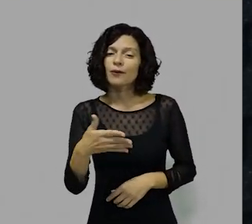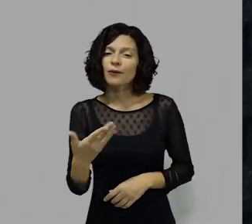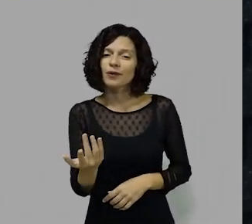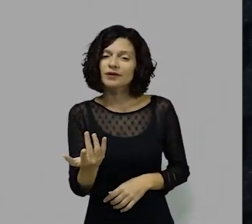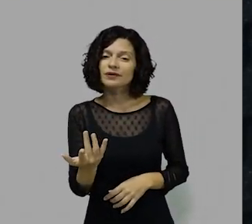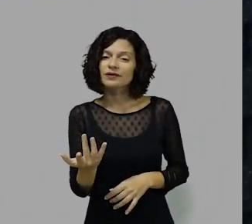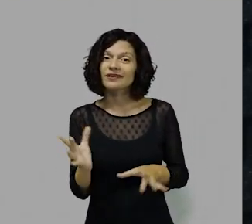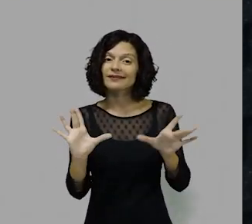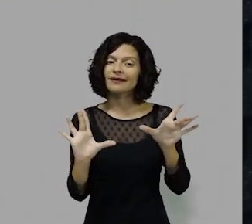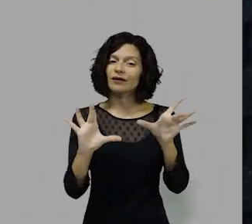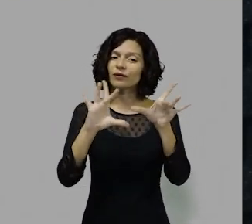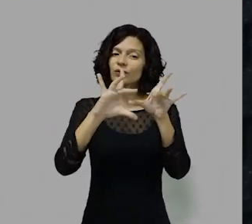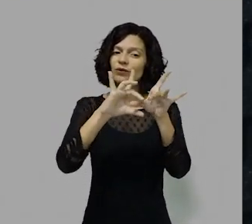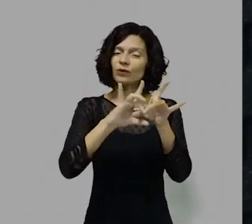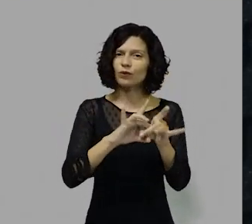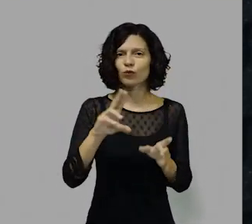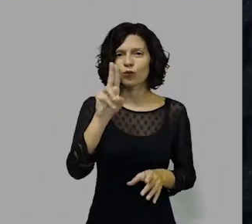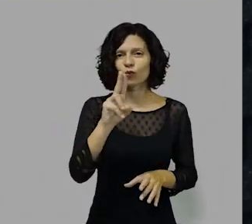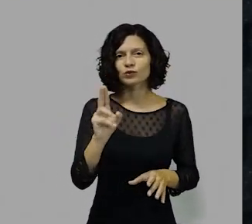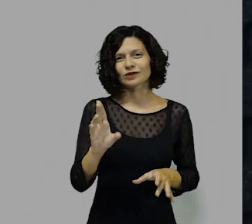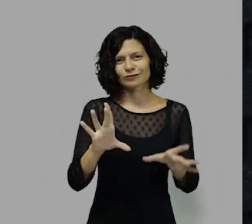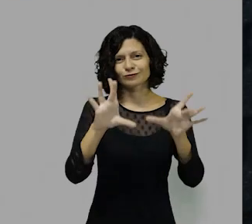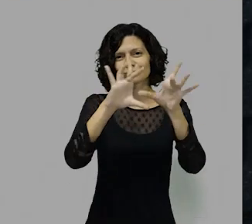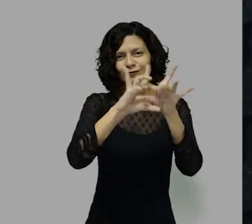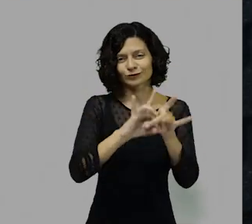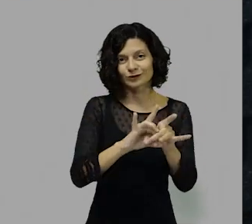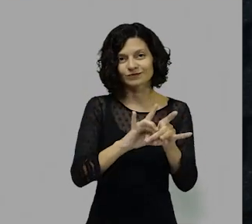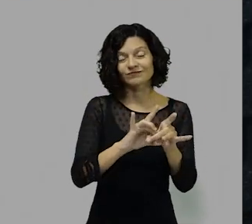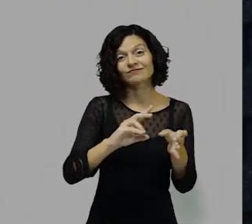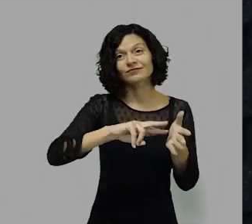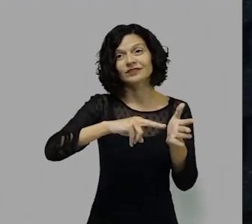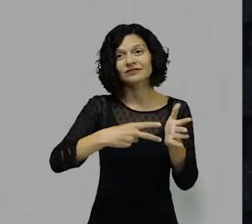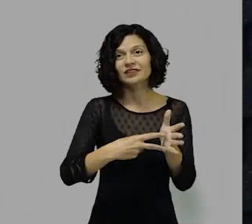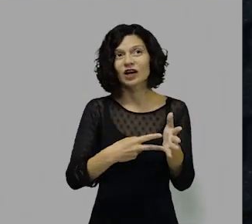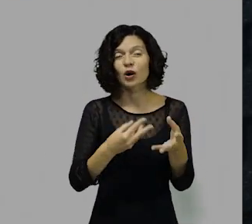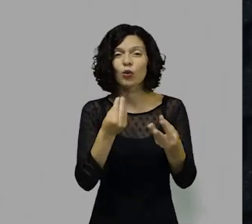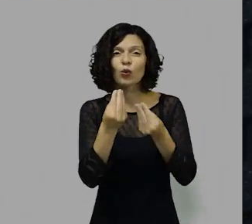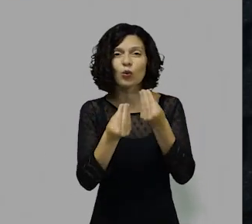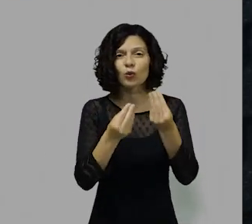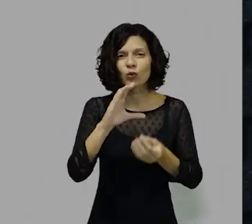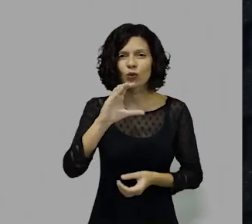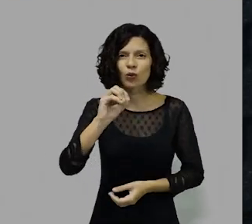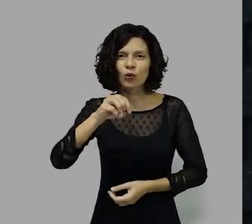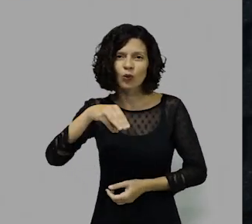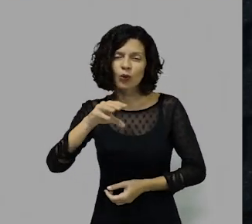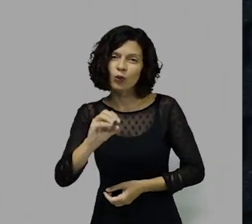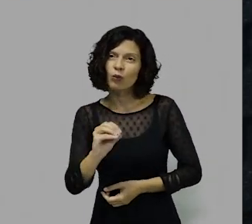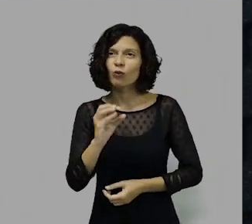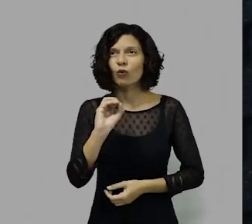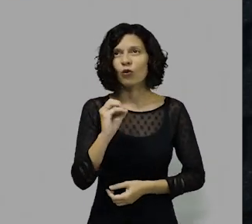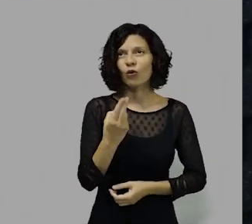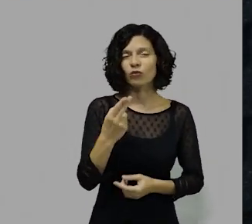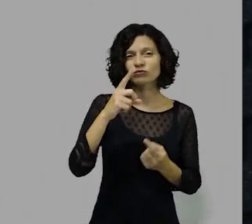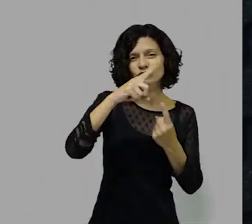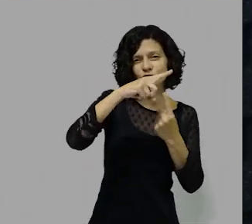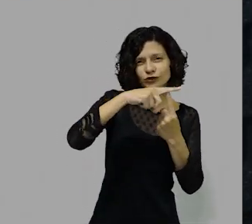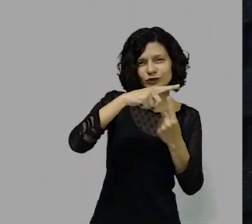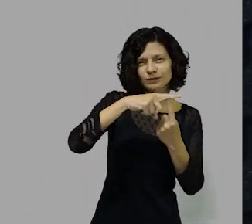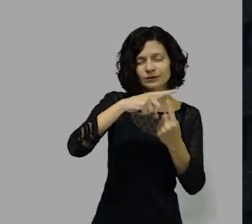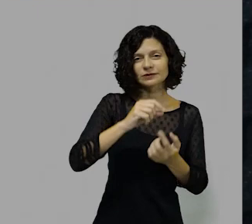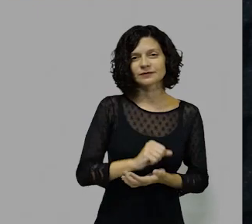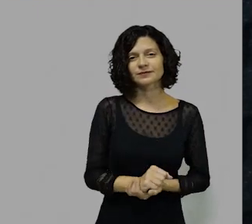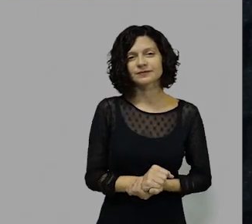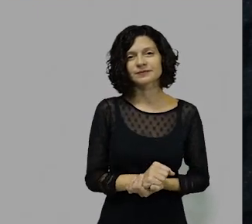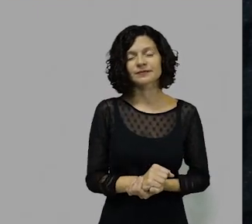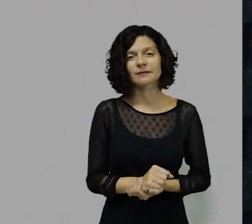de conjunção, ele significa como, tipo, tá? Aquela expressão que nós utilizamos, que muitas